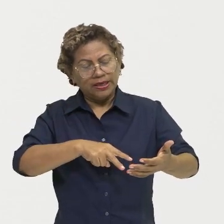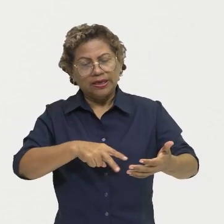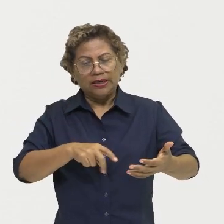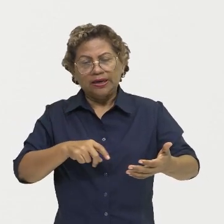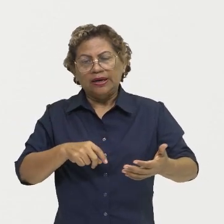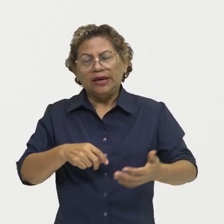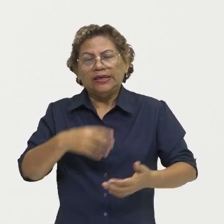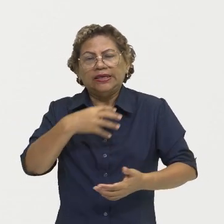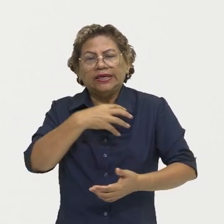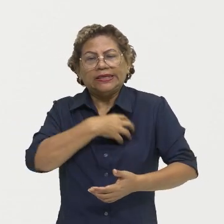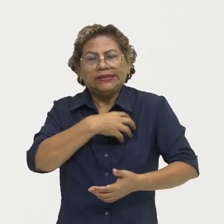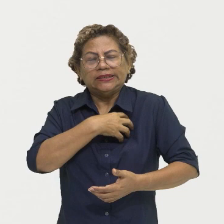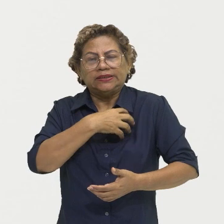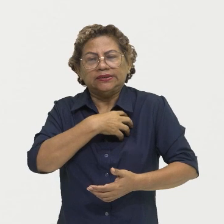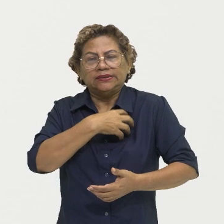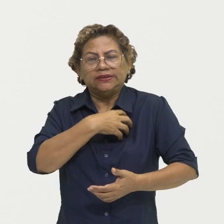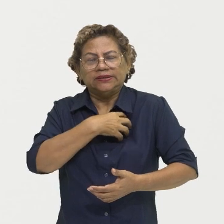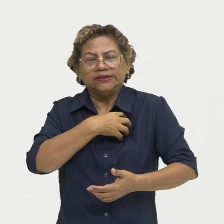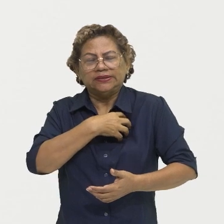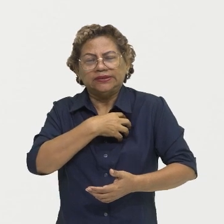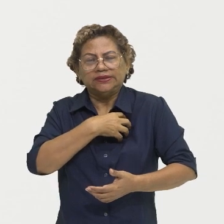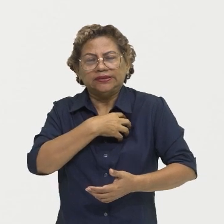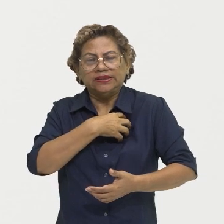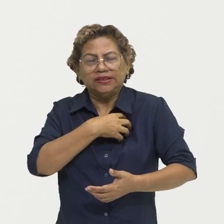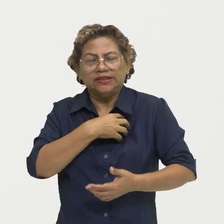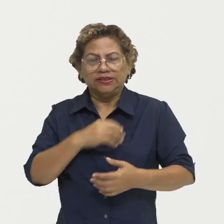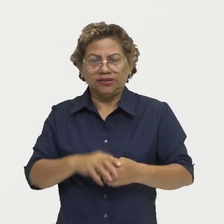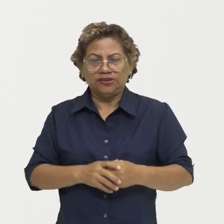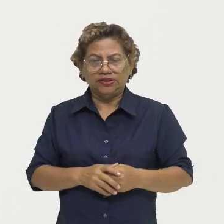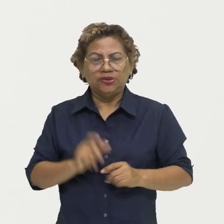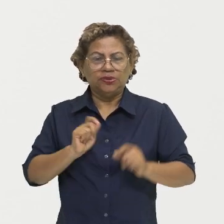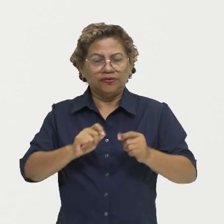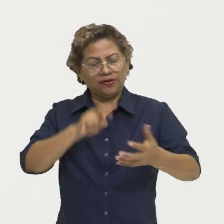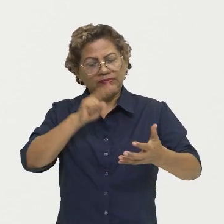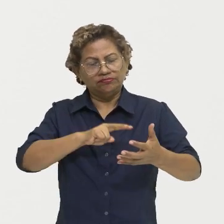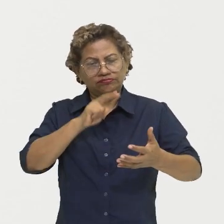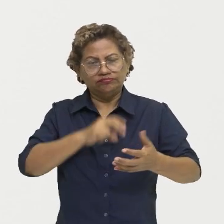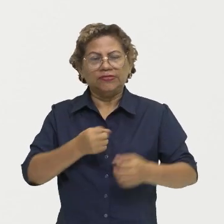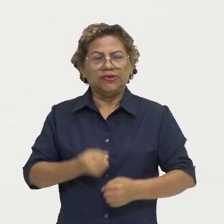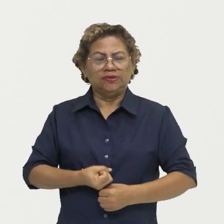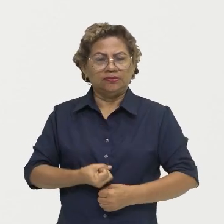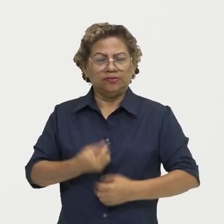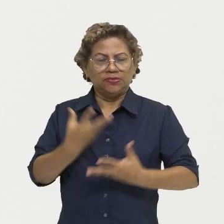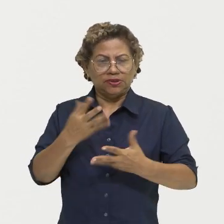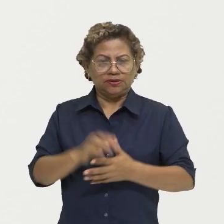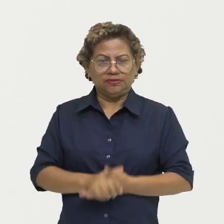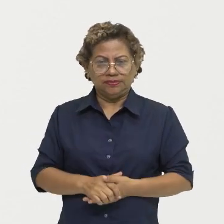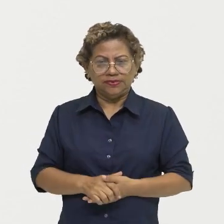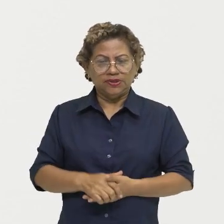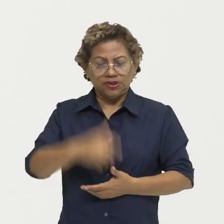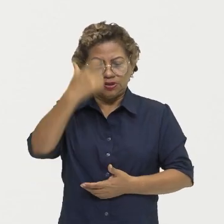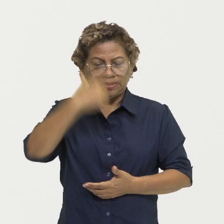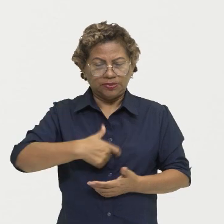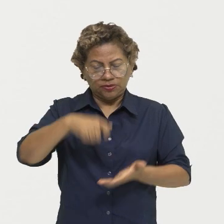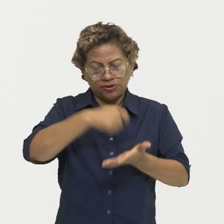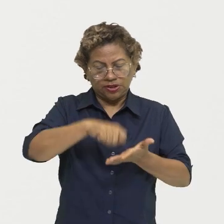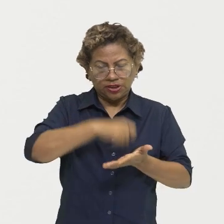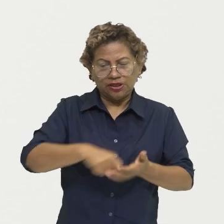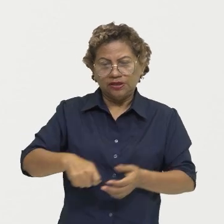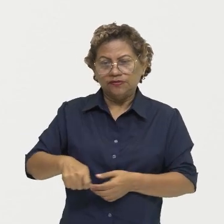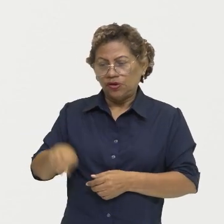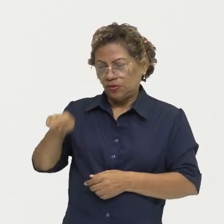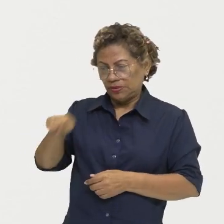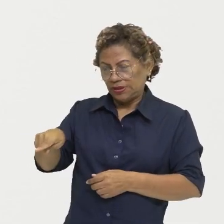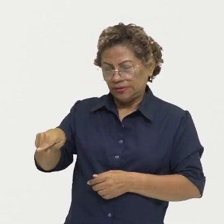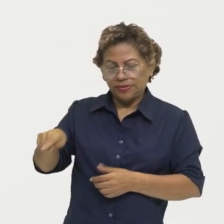pelos personagens nas narrativas, na prosa ou na poesia, tanto o escritor quanto o leitor estaria